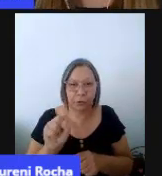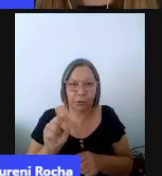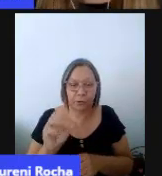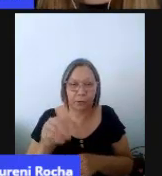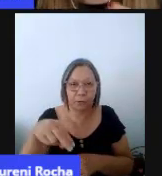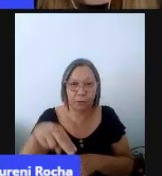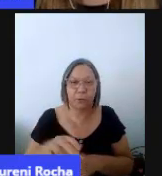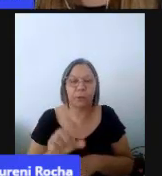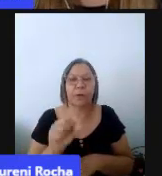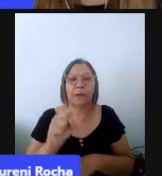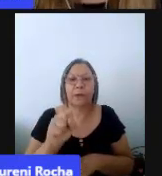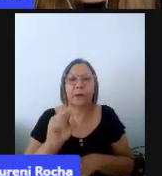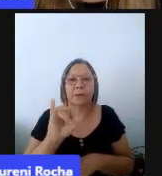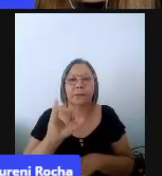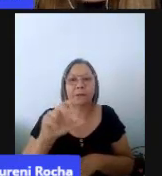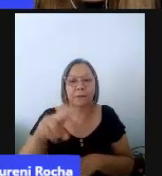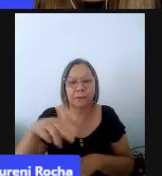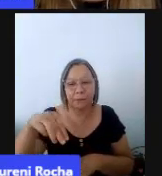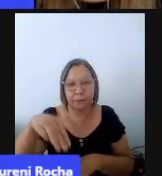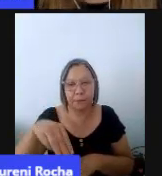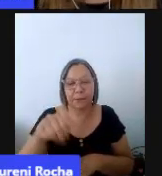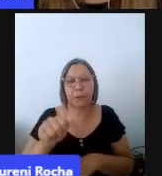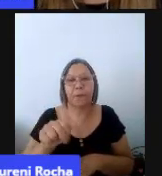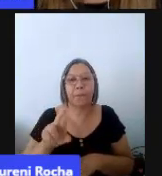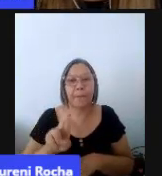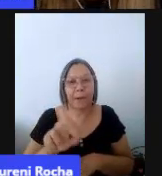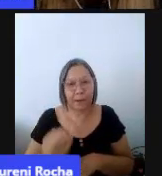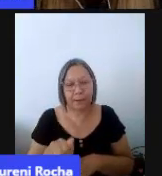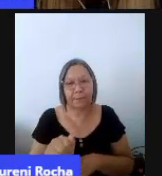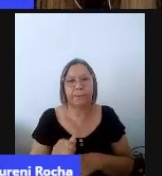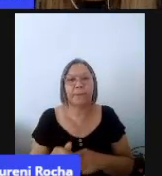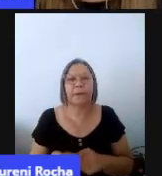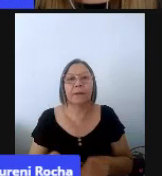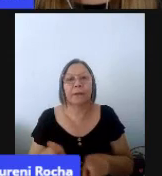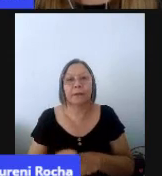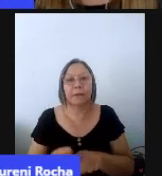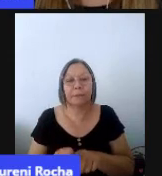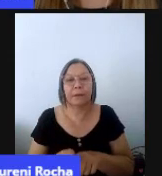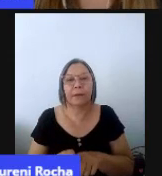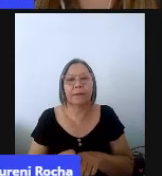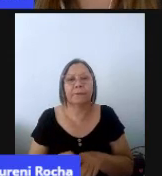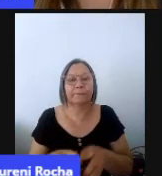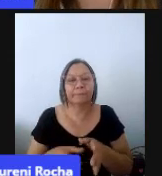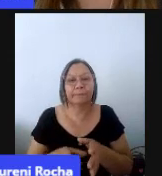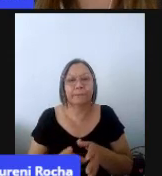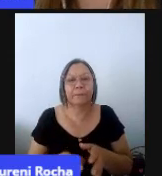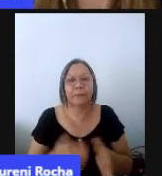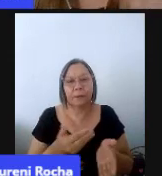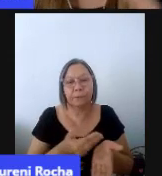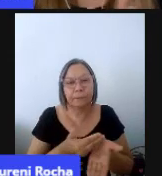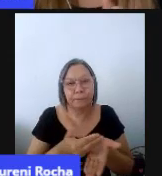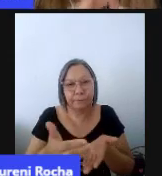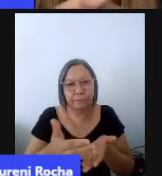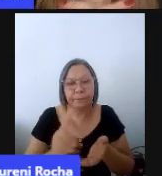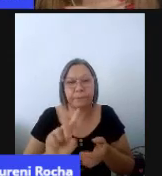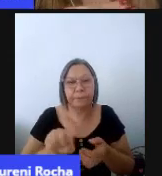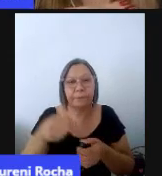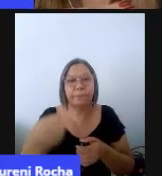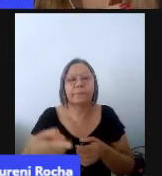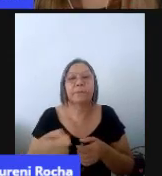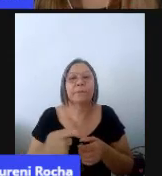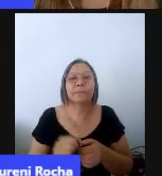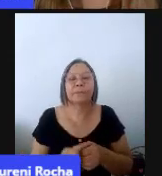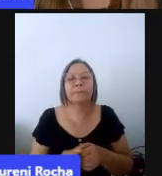darmos início falando do projeto em si, no próximo slide, eu conto para vocês um pouquinho. Ah, aqui a gente